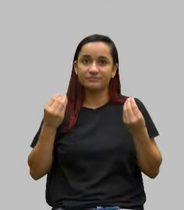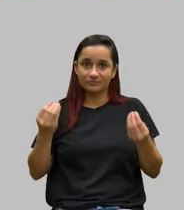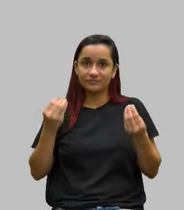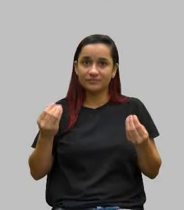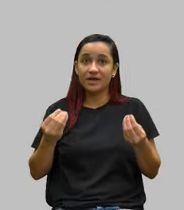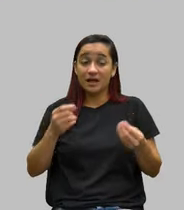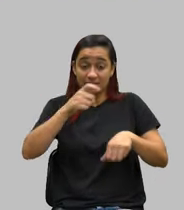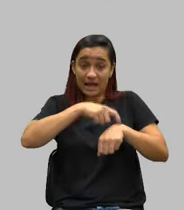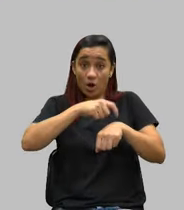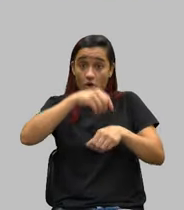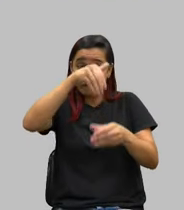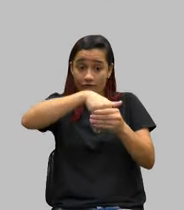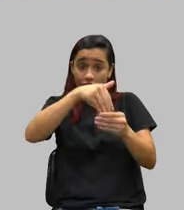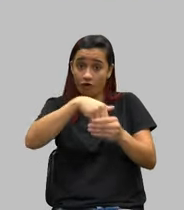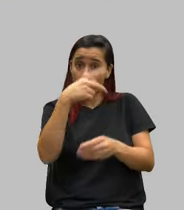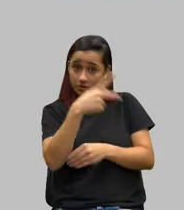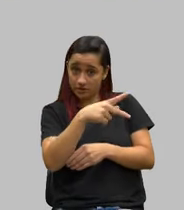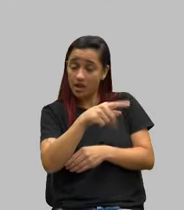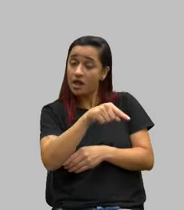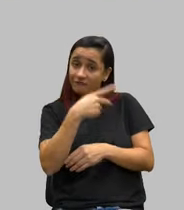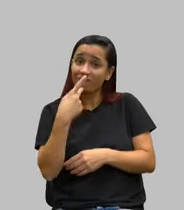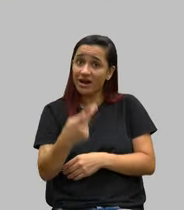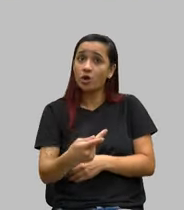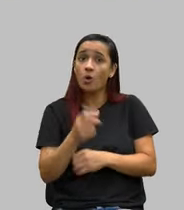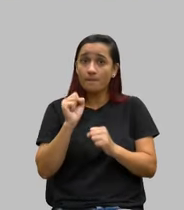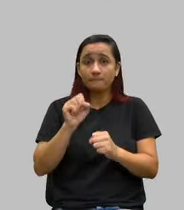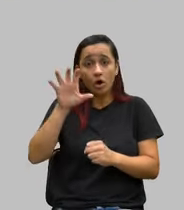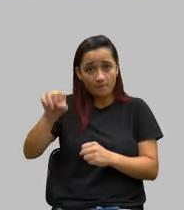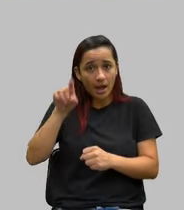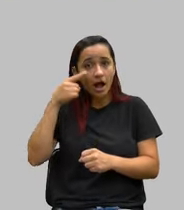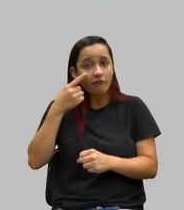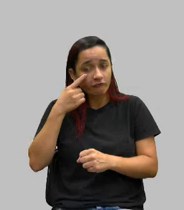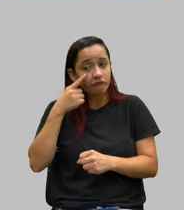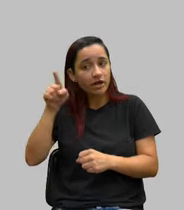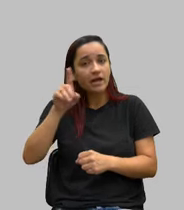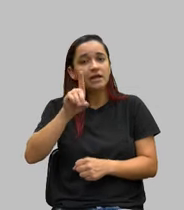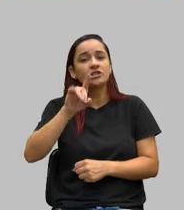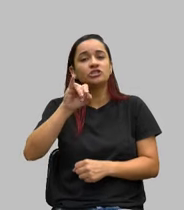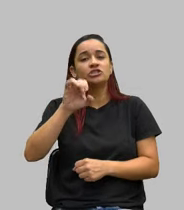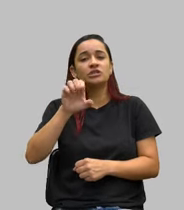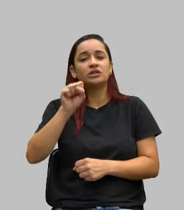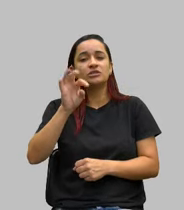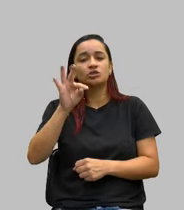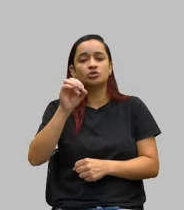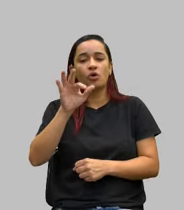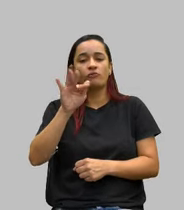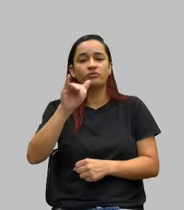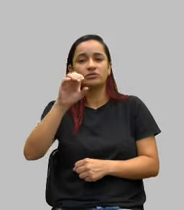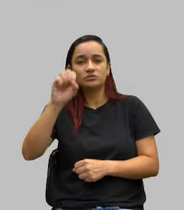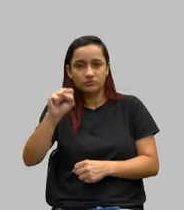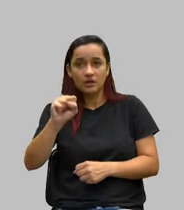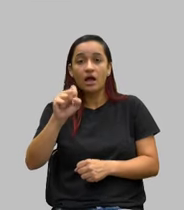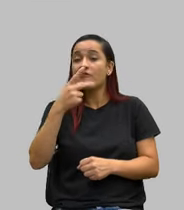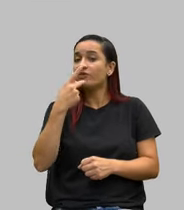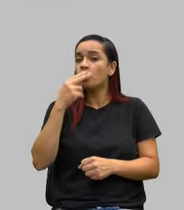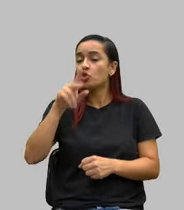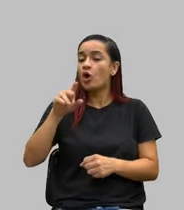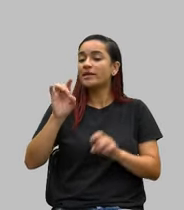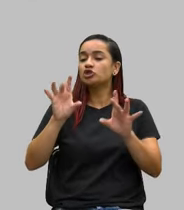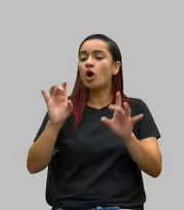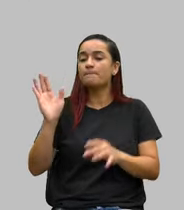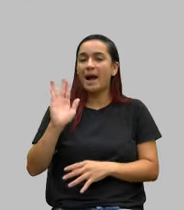voto dele ele falou pode pegar o voto do dia stof que ele fala que não tinha S só para maconha então absurdo